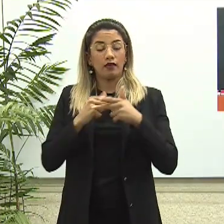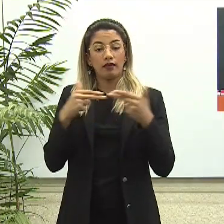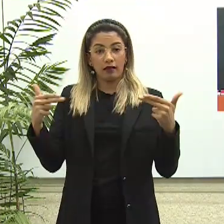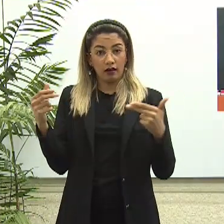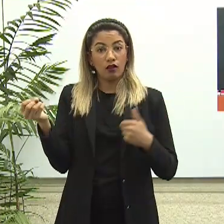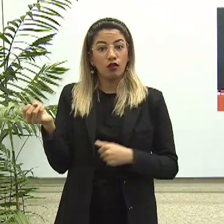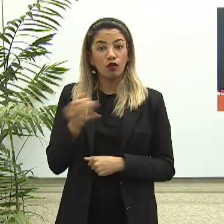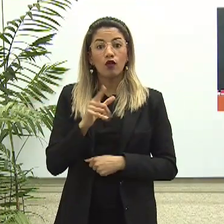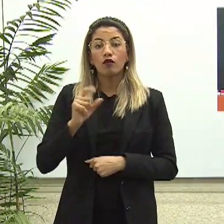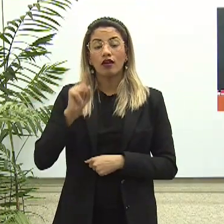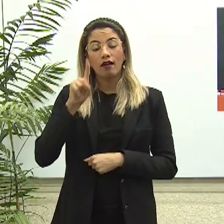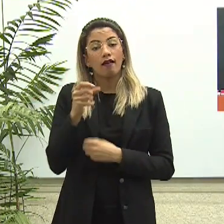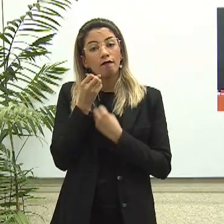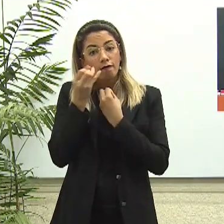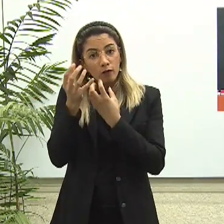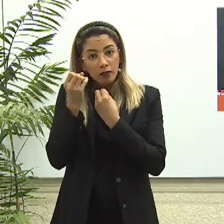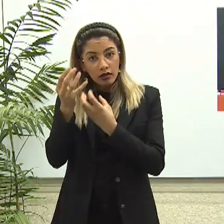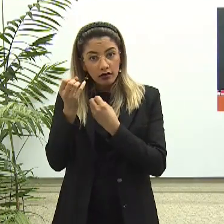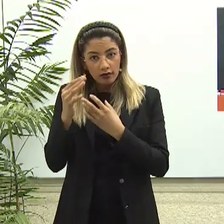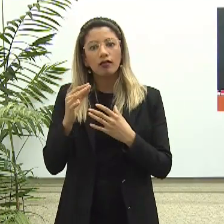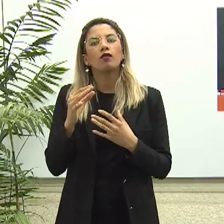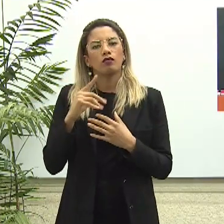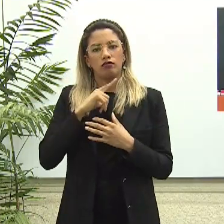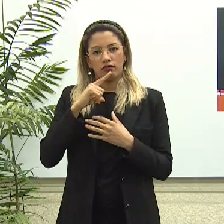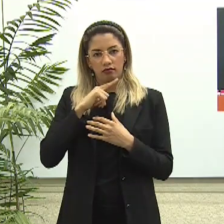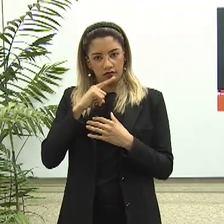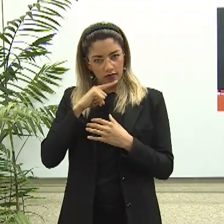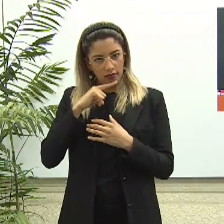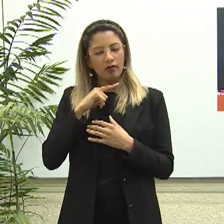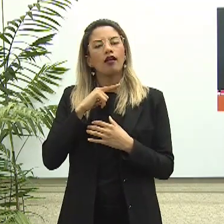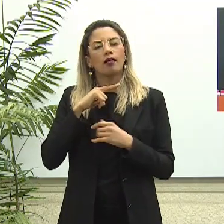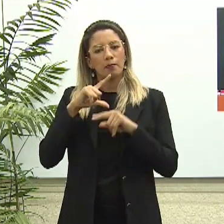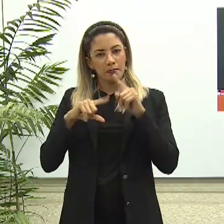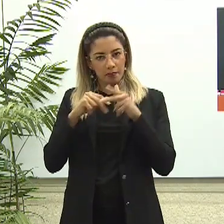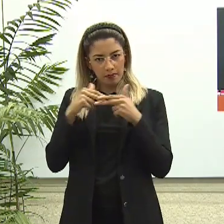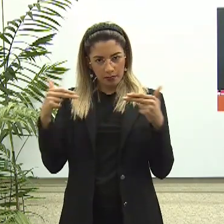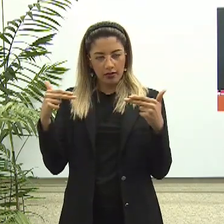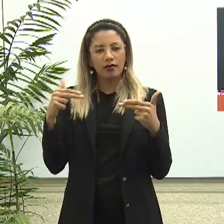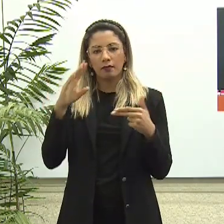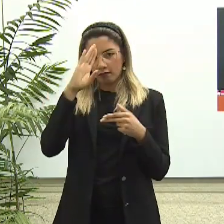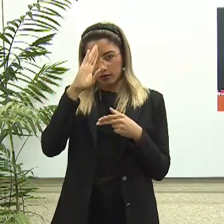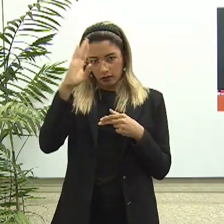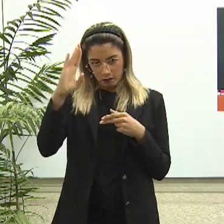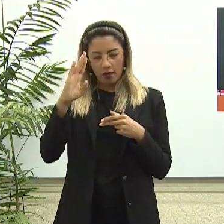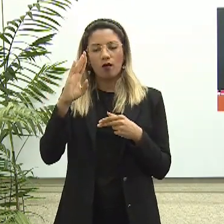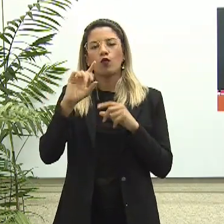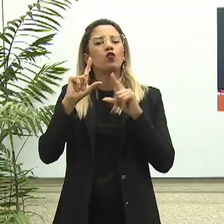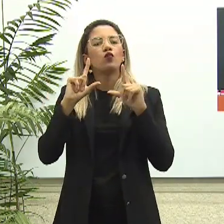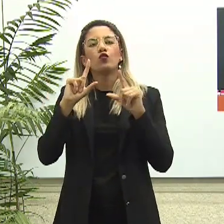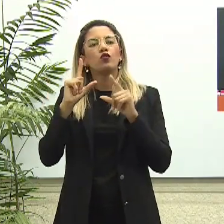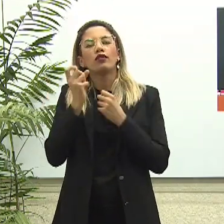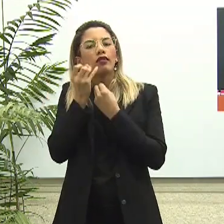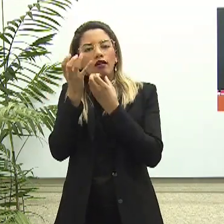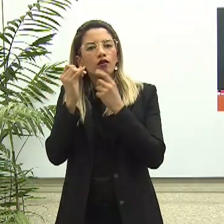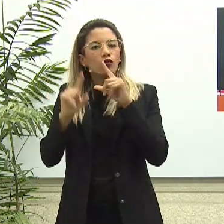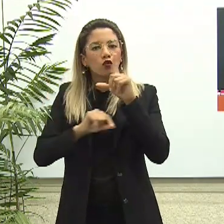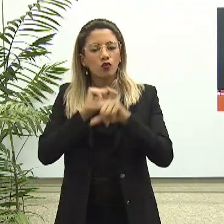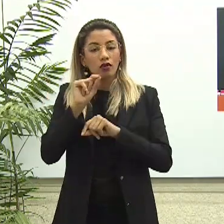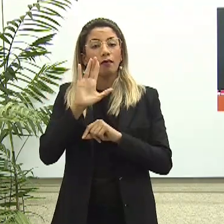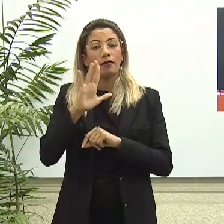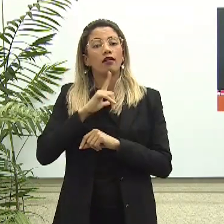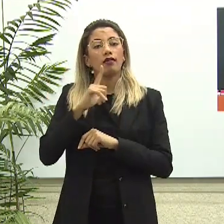explorada que são os dados há todo um debate se matéria prima é o melhor termo para definir o que são os dados mas há algo